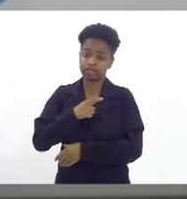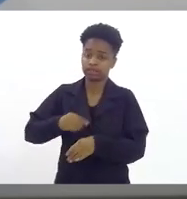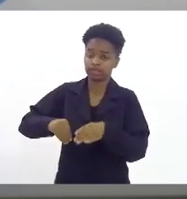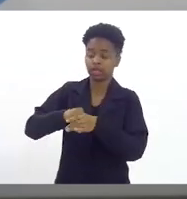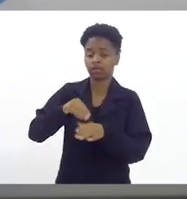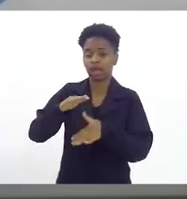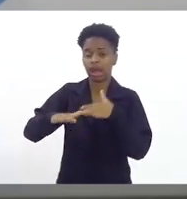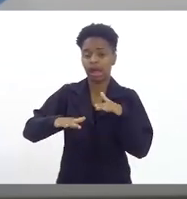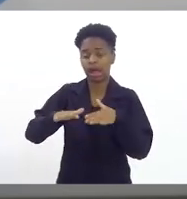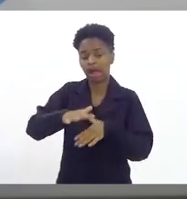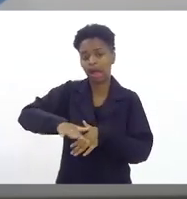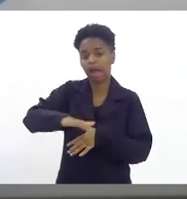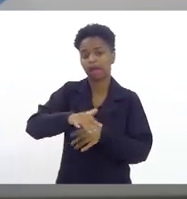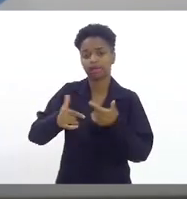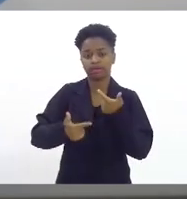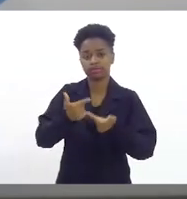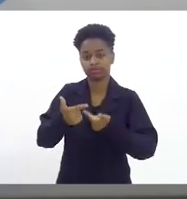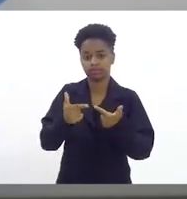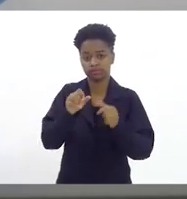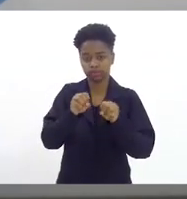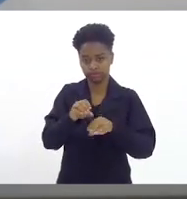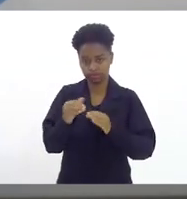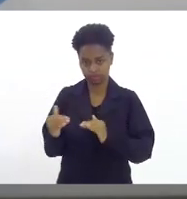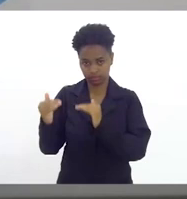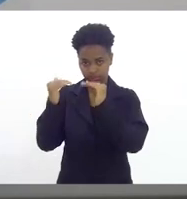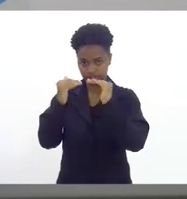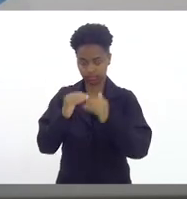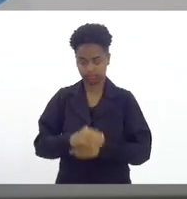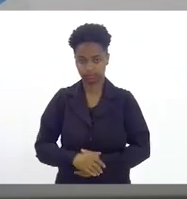emprego de força de trabalho docente no ensino superior